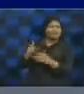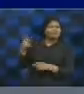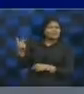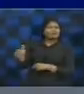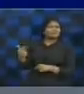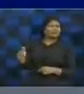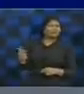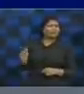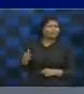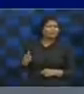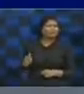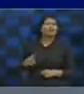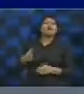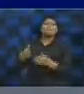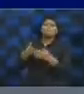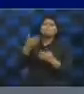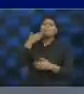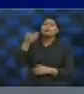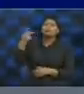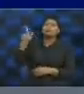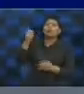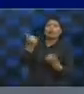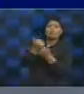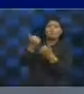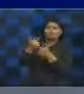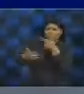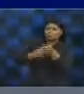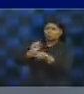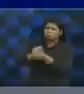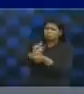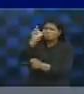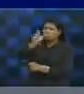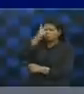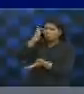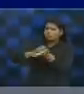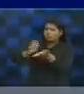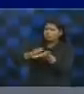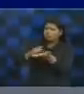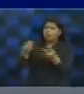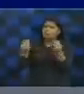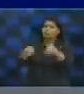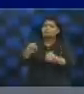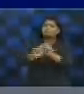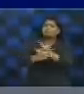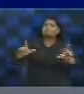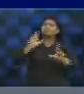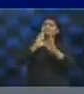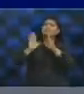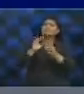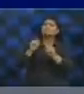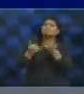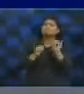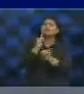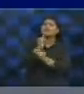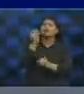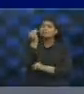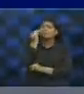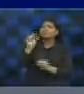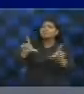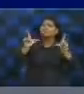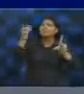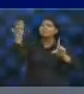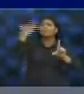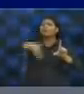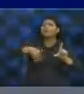a foto dessa escola muito bonita feita para os indizinhos. Você sabe que essa escola não existe. Não foi construída escola para indígenas na